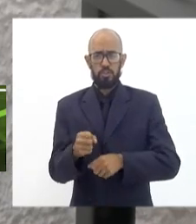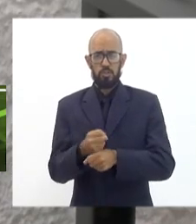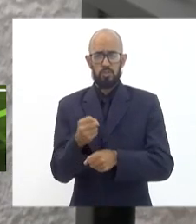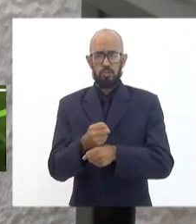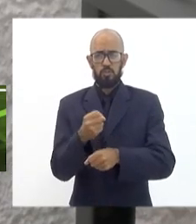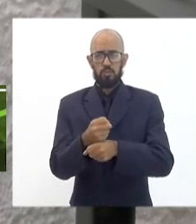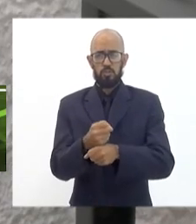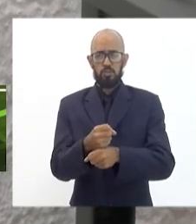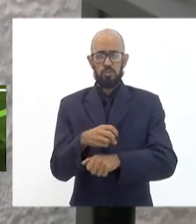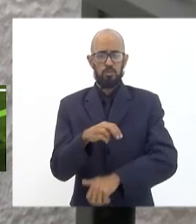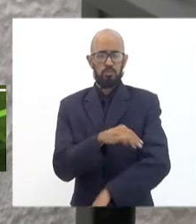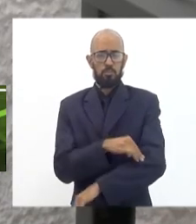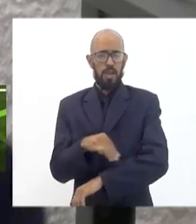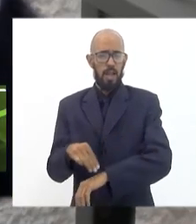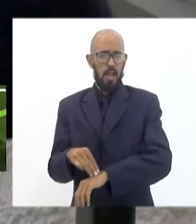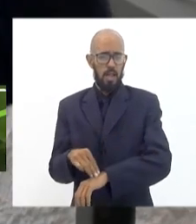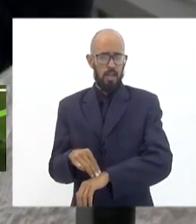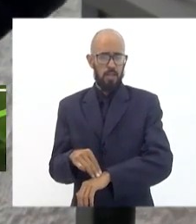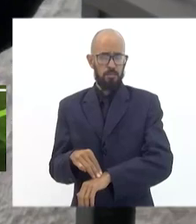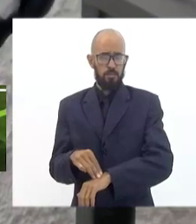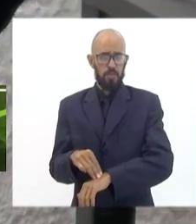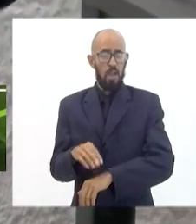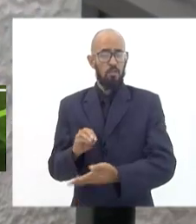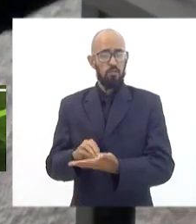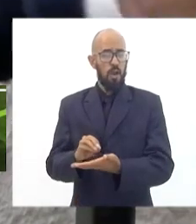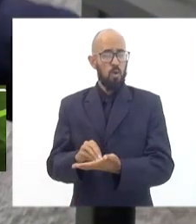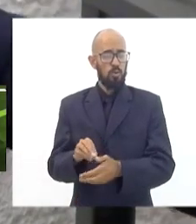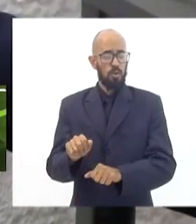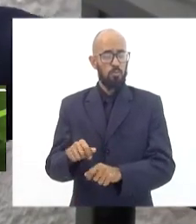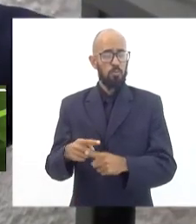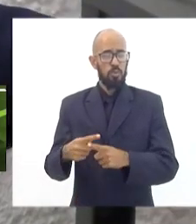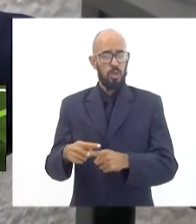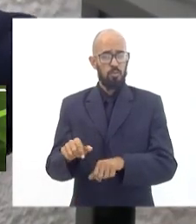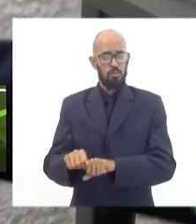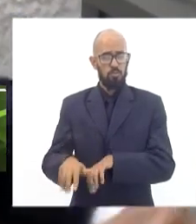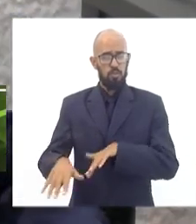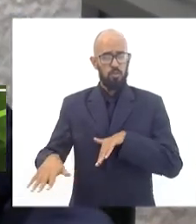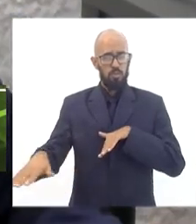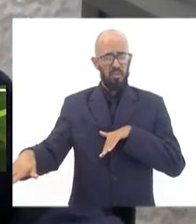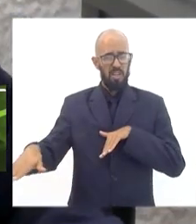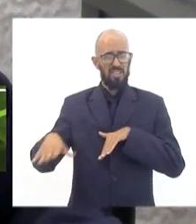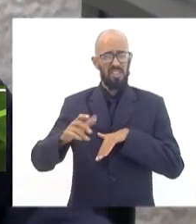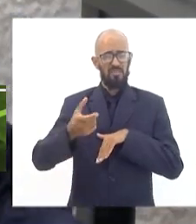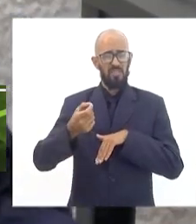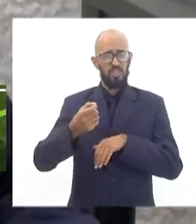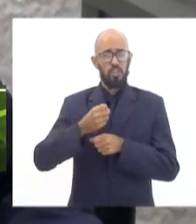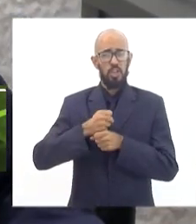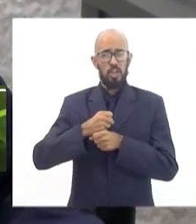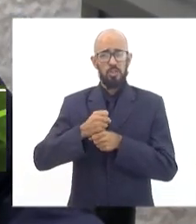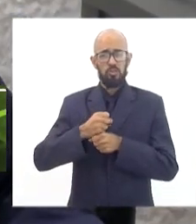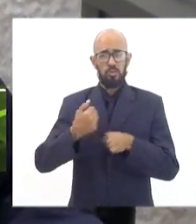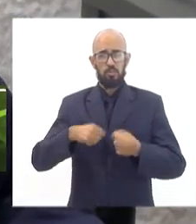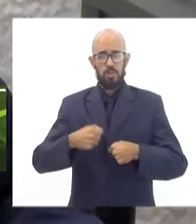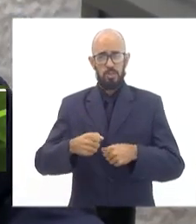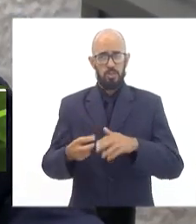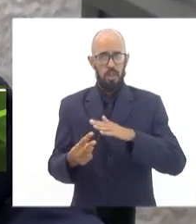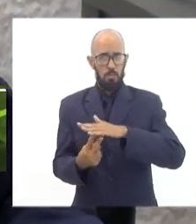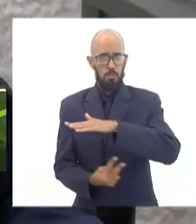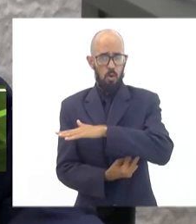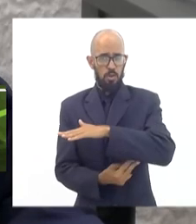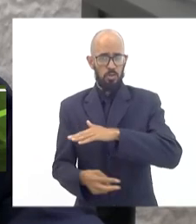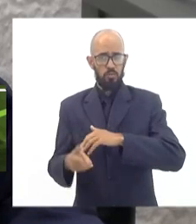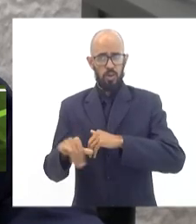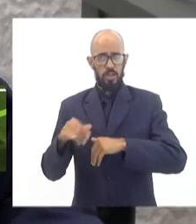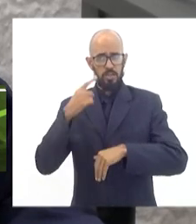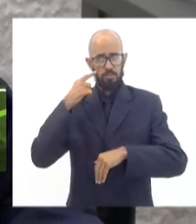garrafa cidade inteira há mais de 20 anos que se fala de construir aquela ponte e estará no mercado